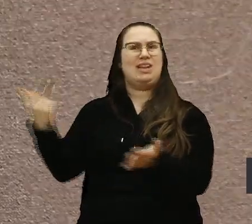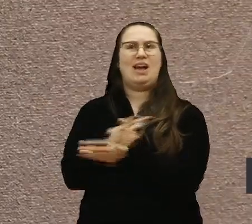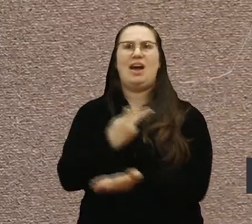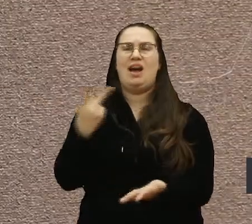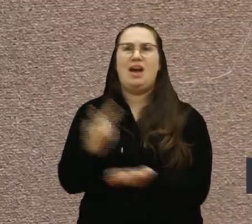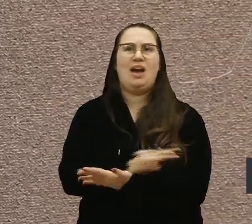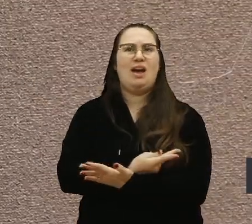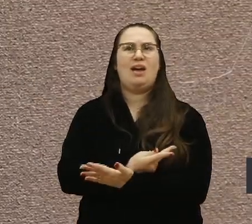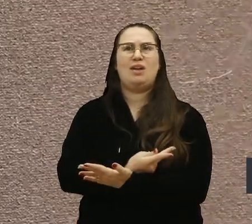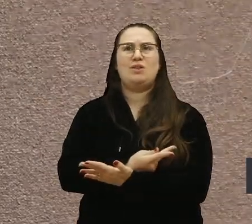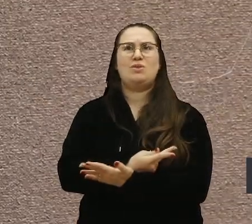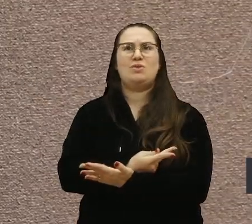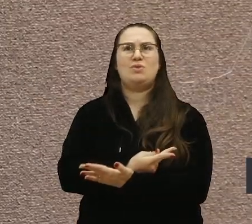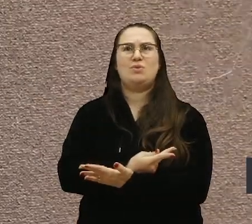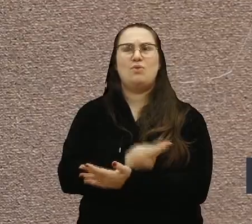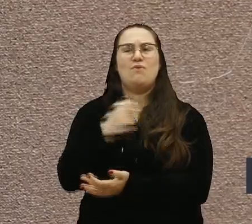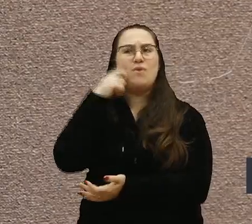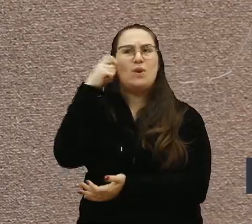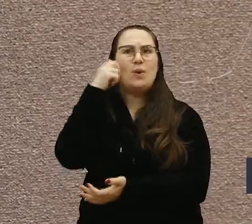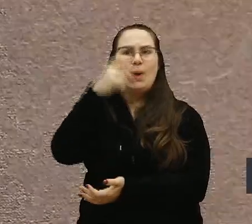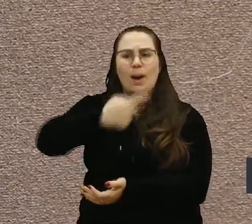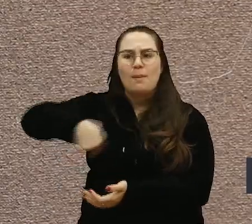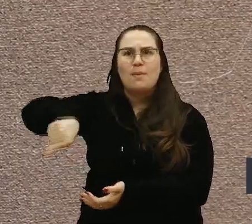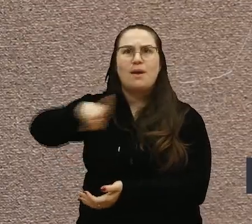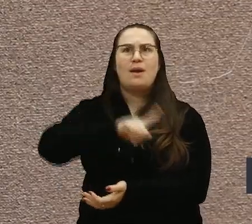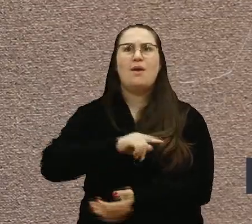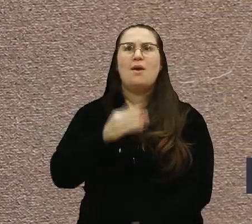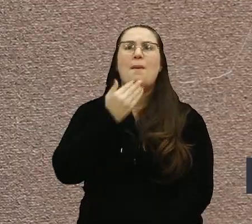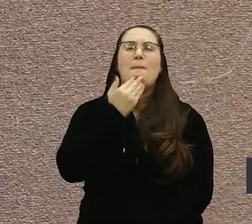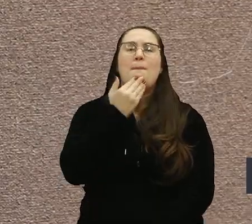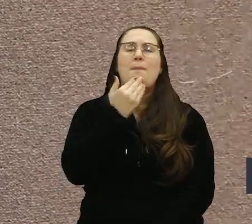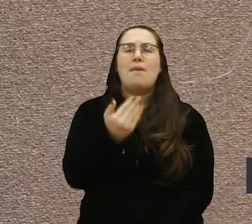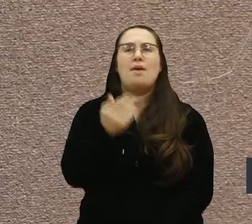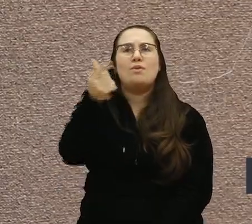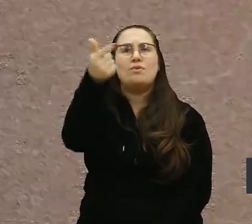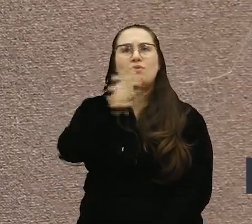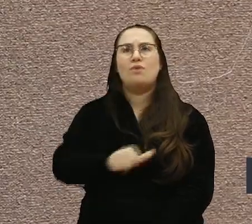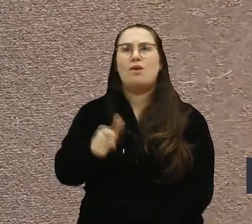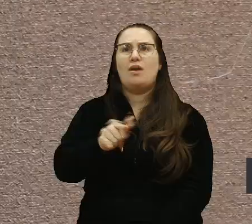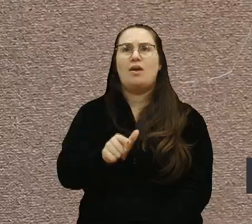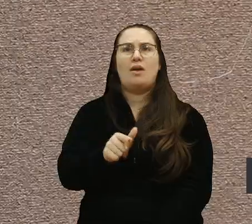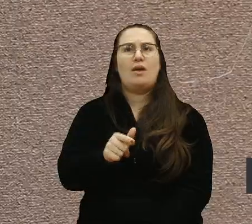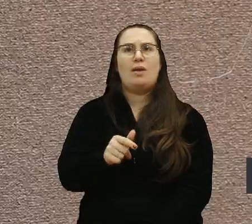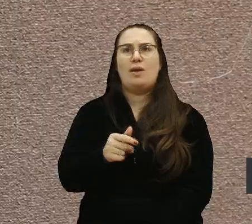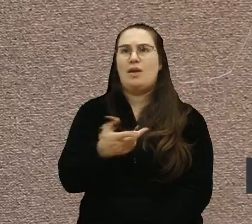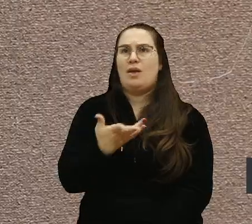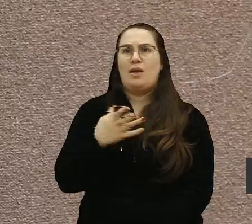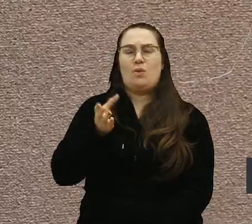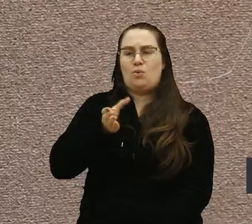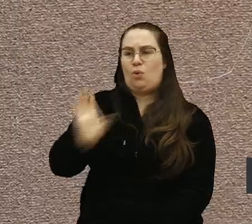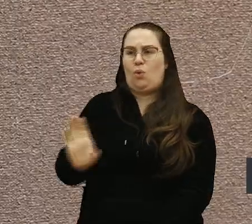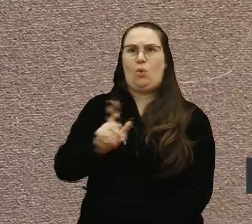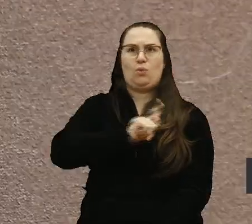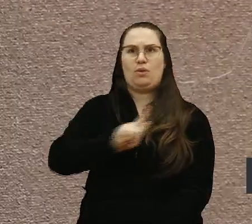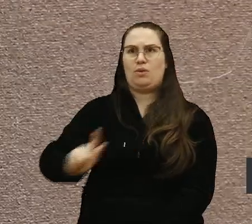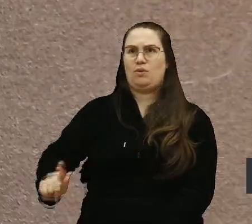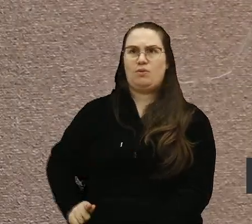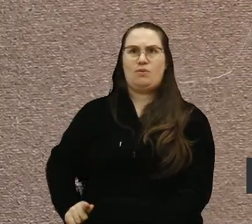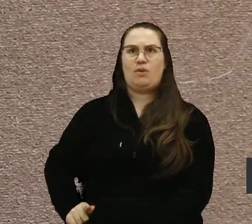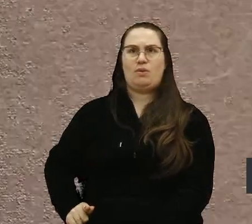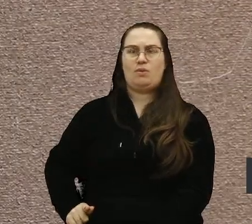nós. Então, solicito mais uma vez. Eu não deveria fazer isso porque eu sou oposição. Eu vou votar